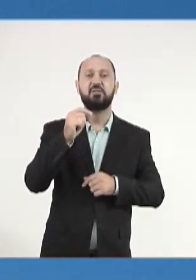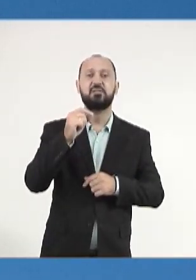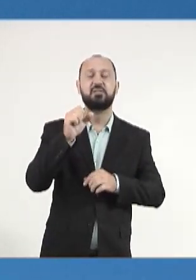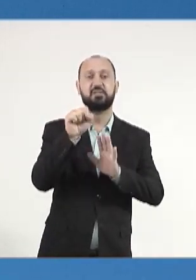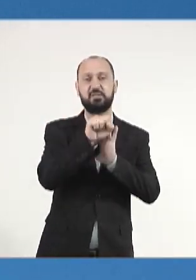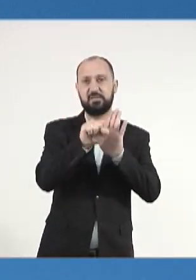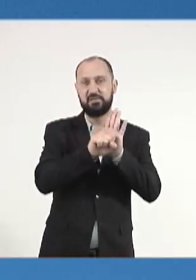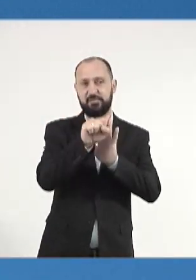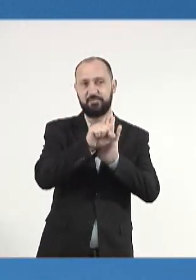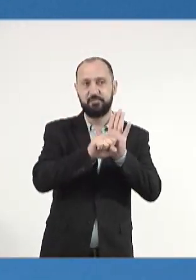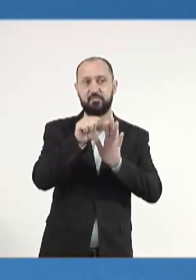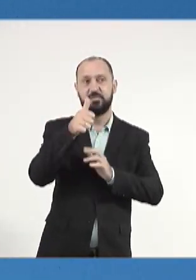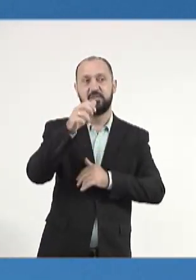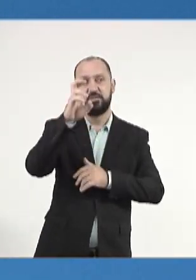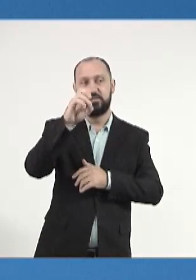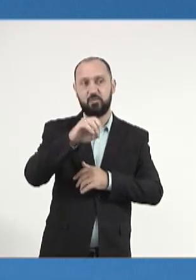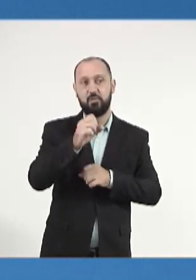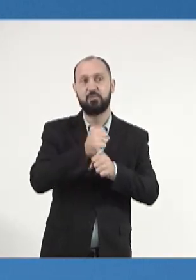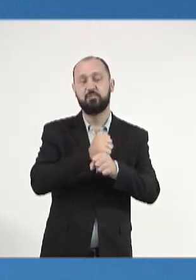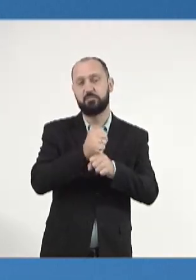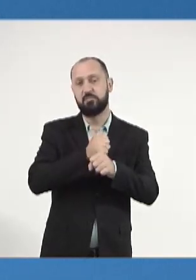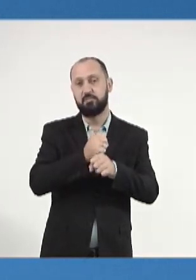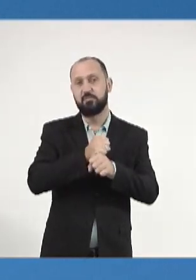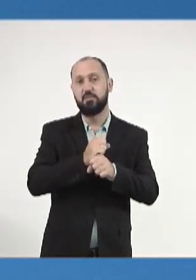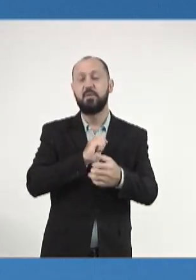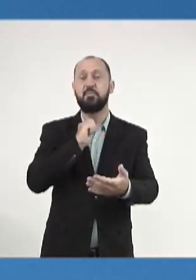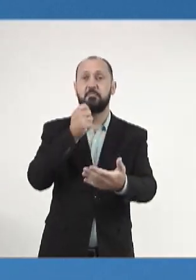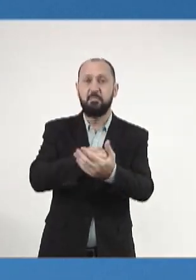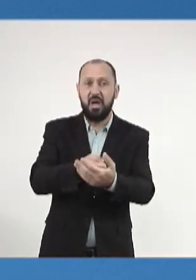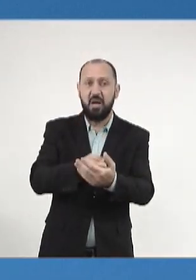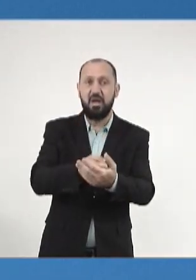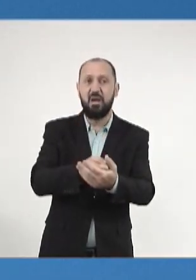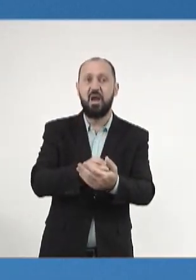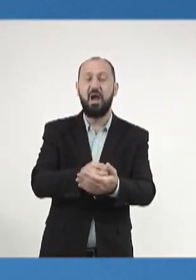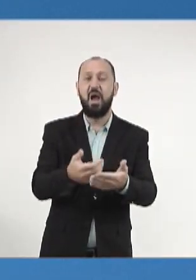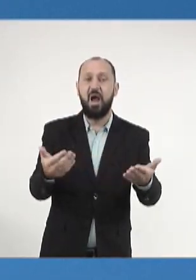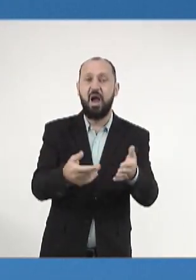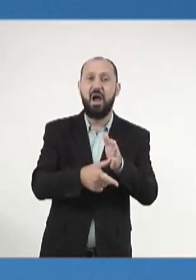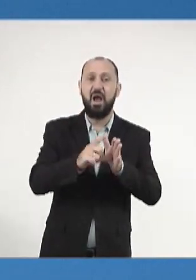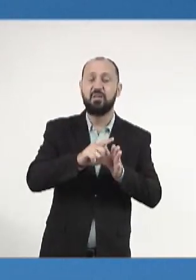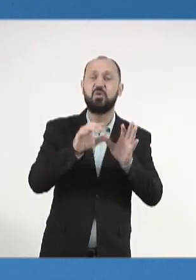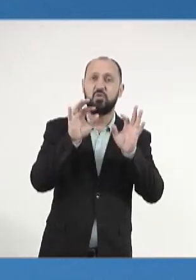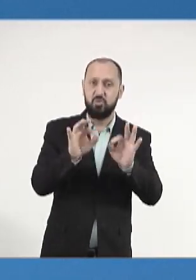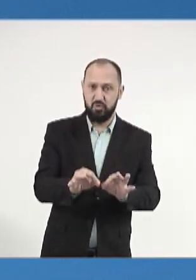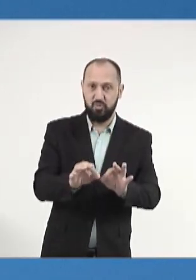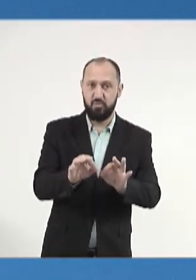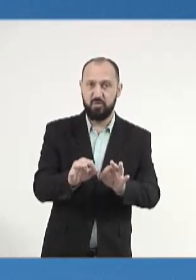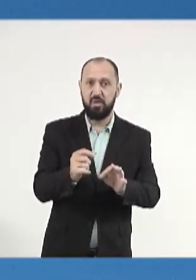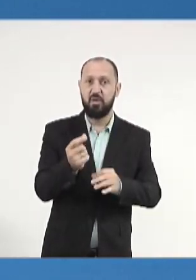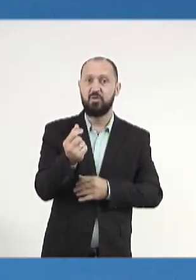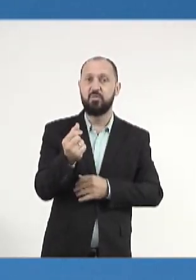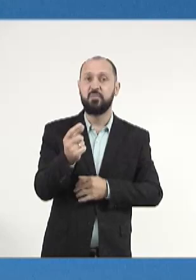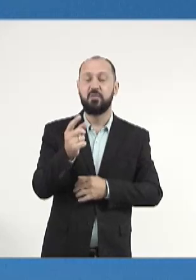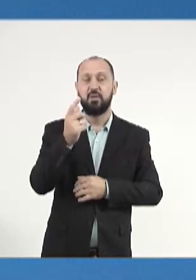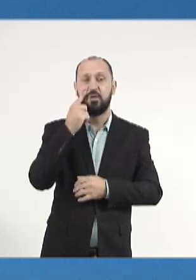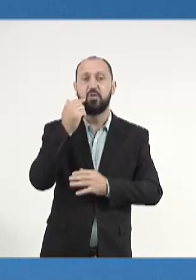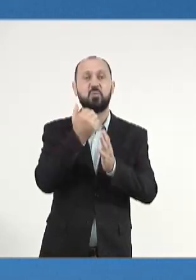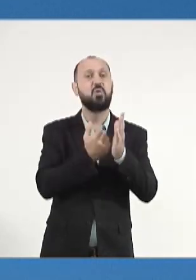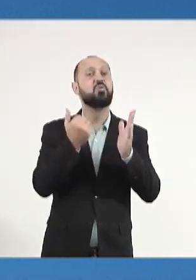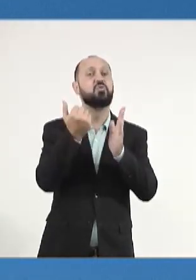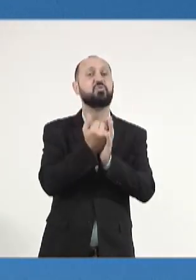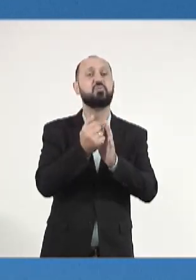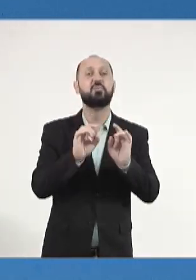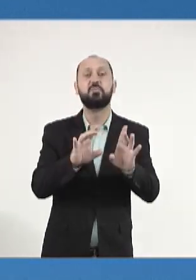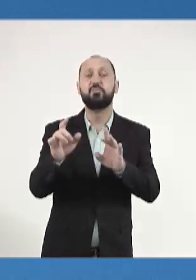de século, 150 anos. Ou paga com indenização prévia, justa, em dinheiro, e não é acima do que é o